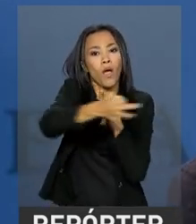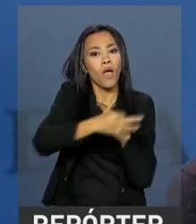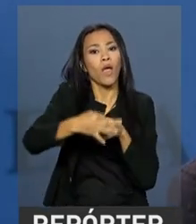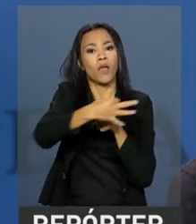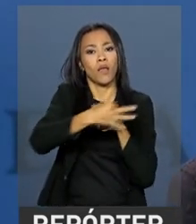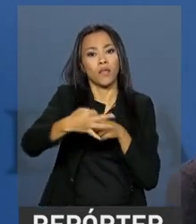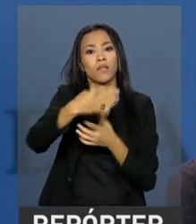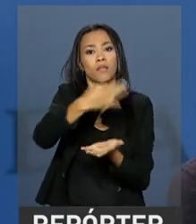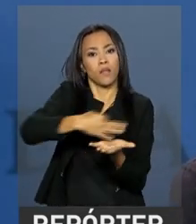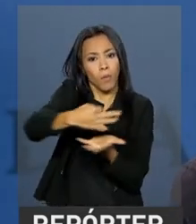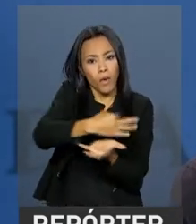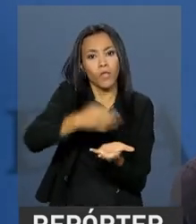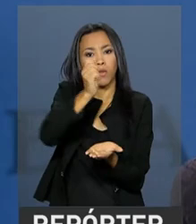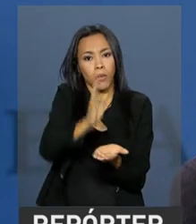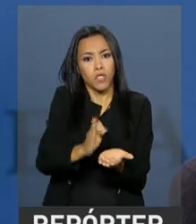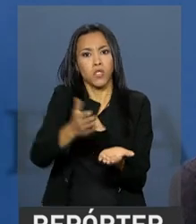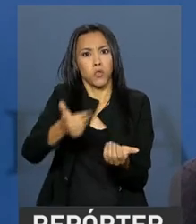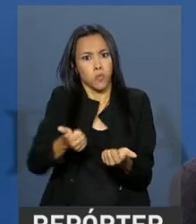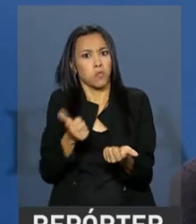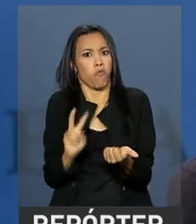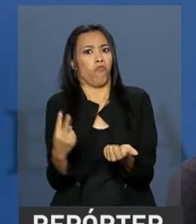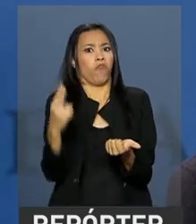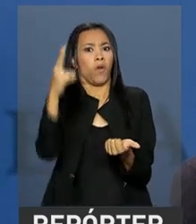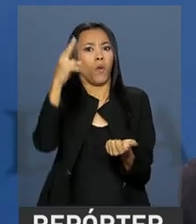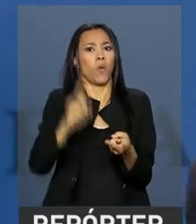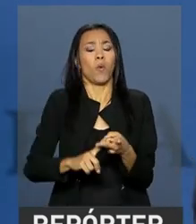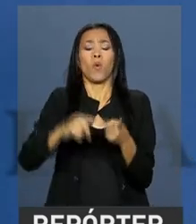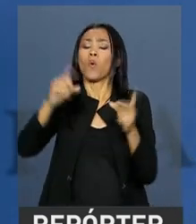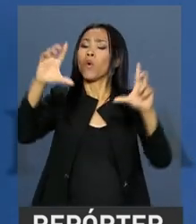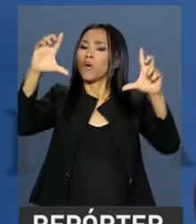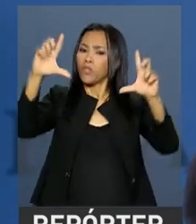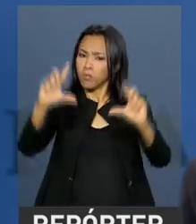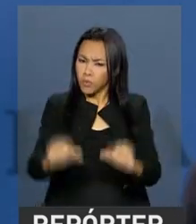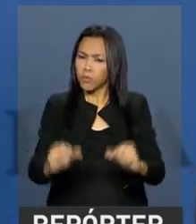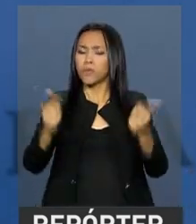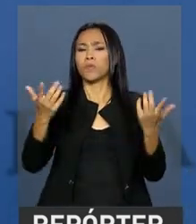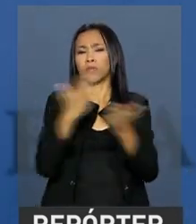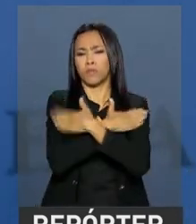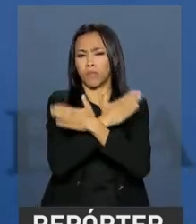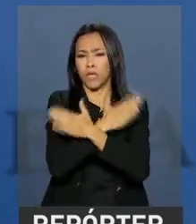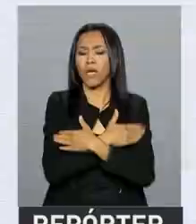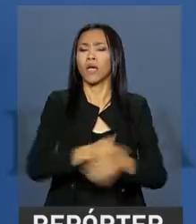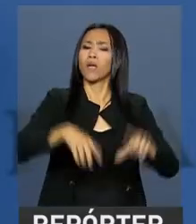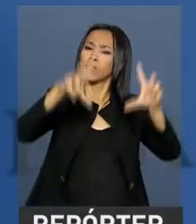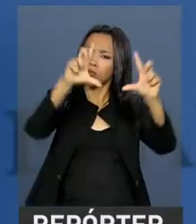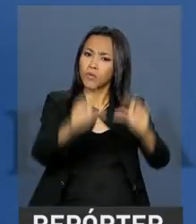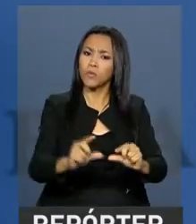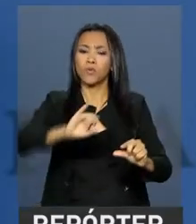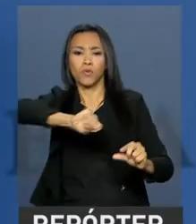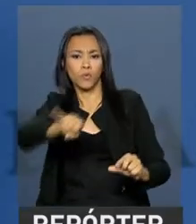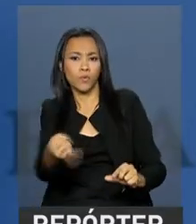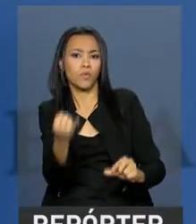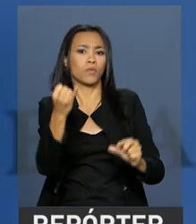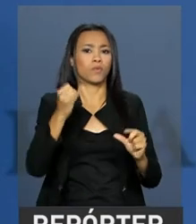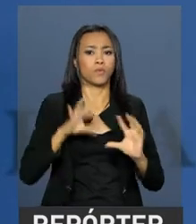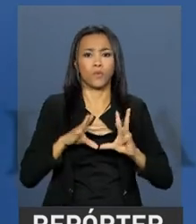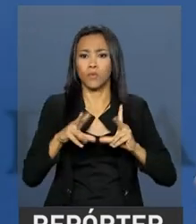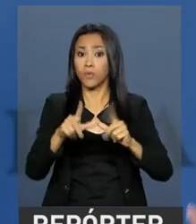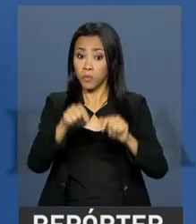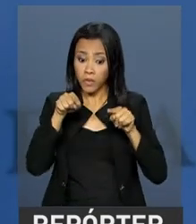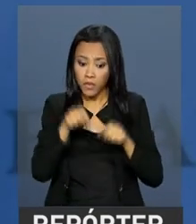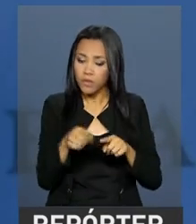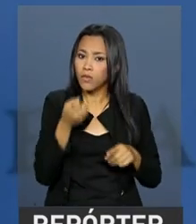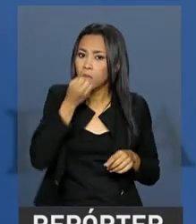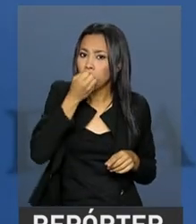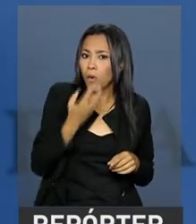de inflação, a expectativa de inflação cai, de desemprego cai, de crescimento econômico cai, de juros cai. Mas isso acaba virando um ambiente mais